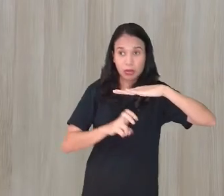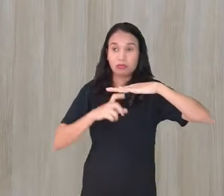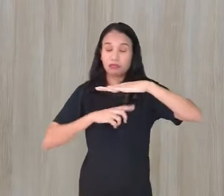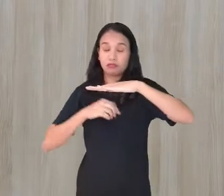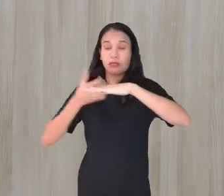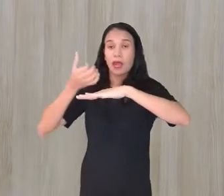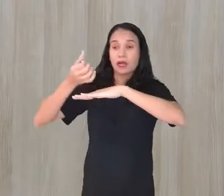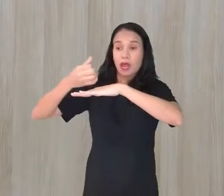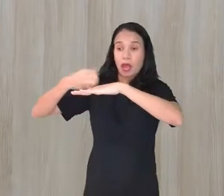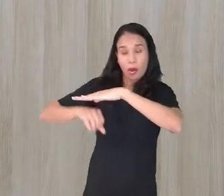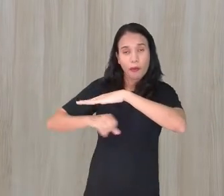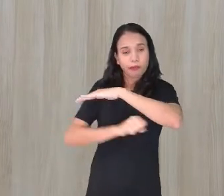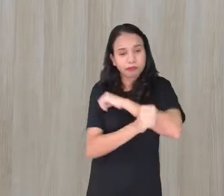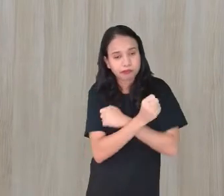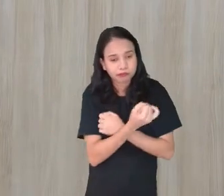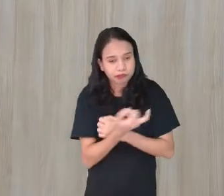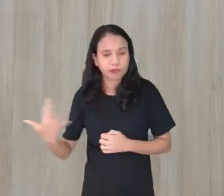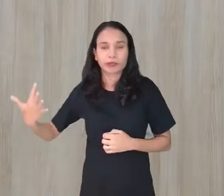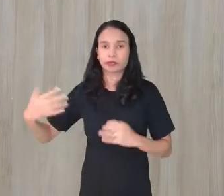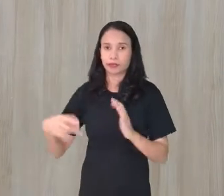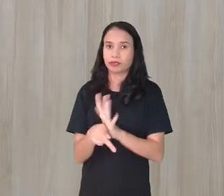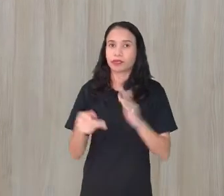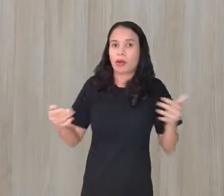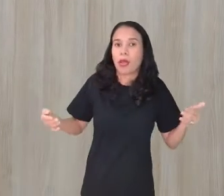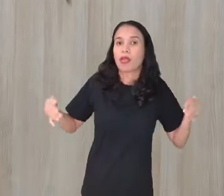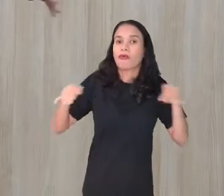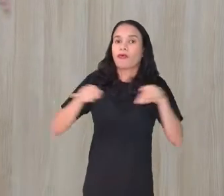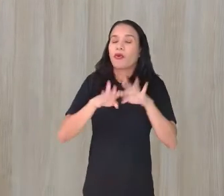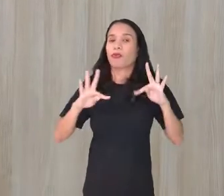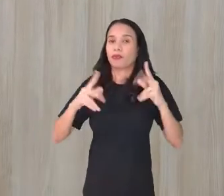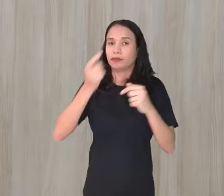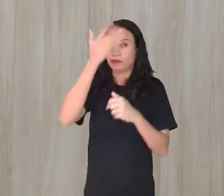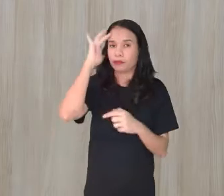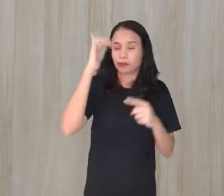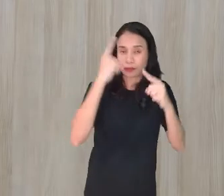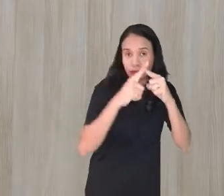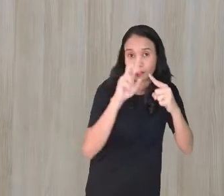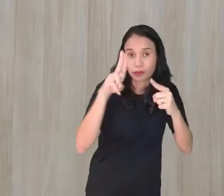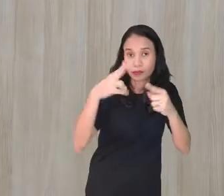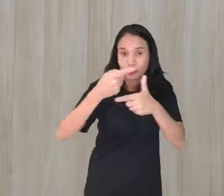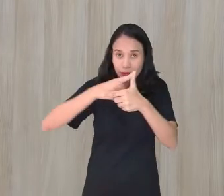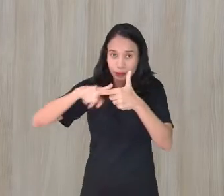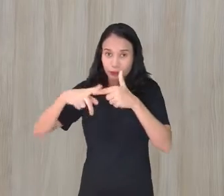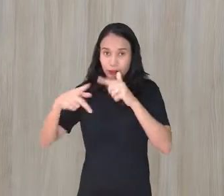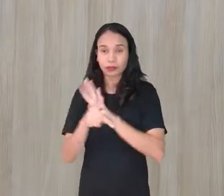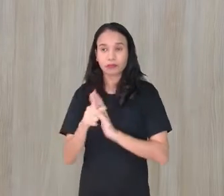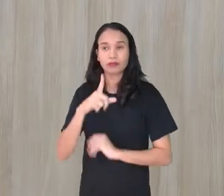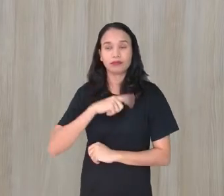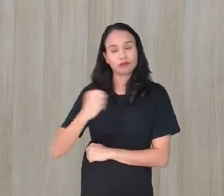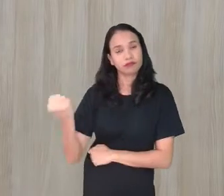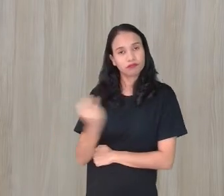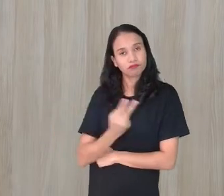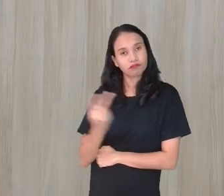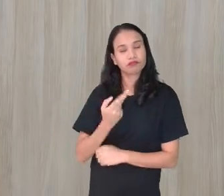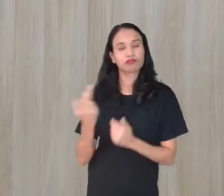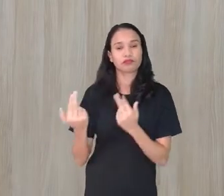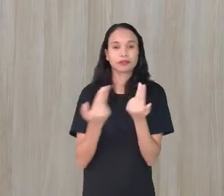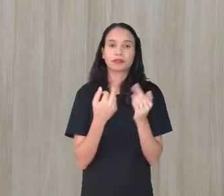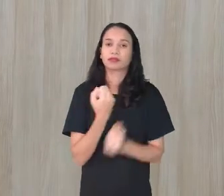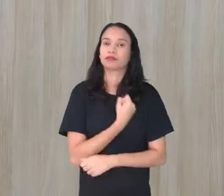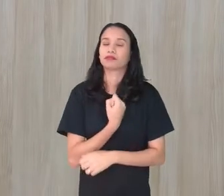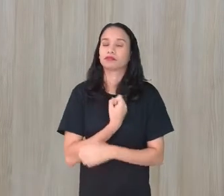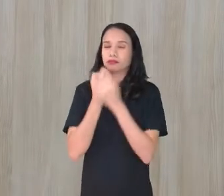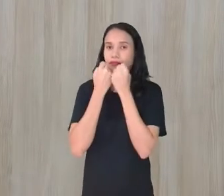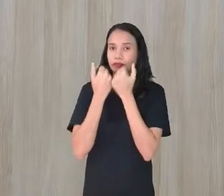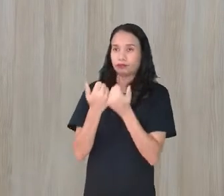e assim por diante, certo? Então, basta você multiplicar ou dividir tanto o numerador quanto o denominador pelo mesmo número, tá